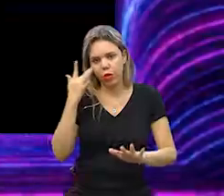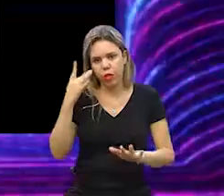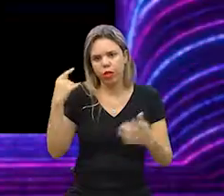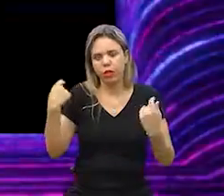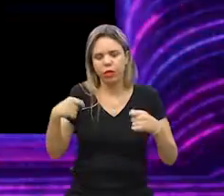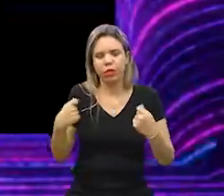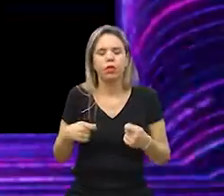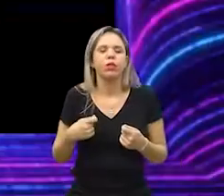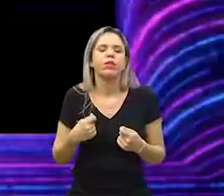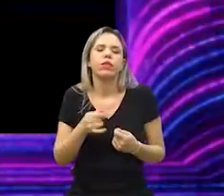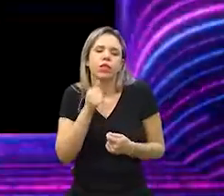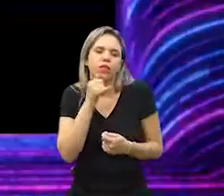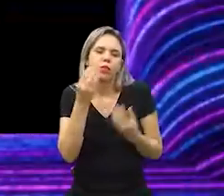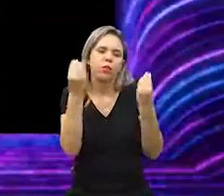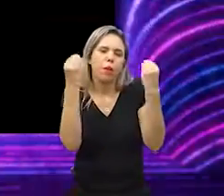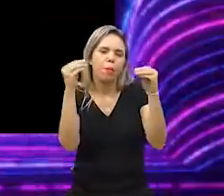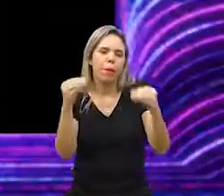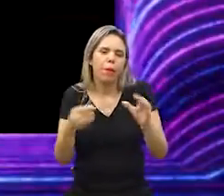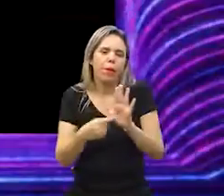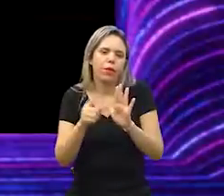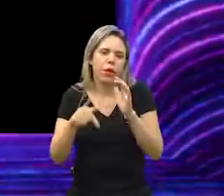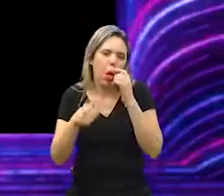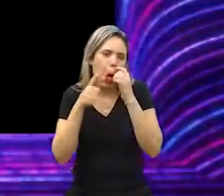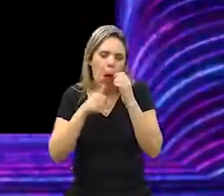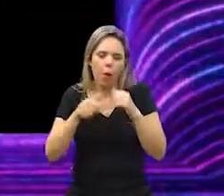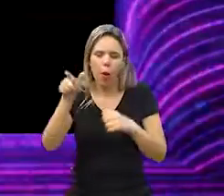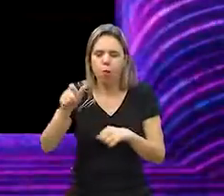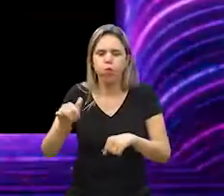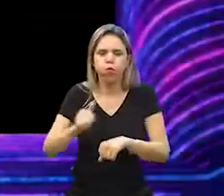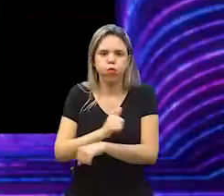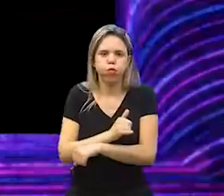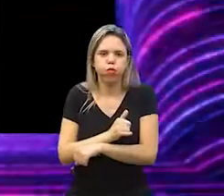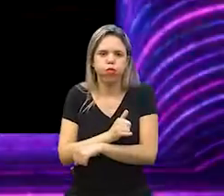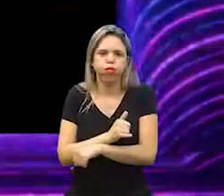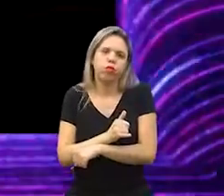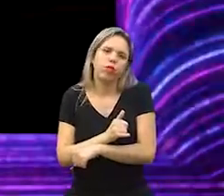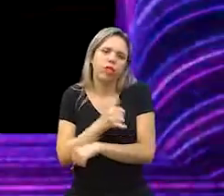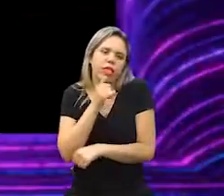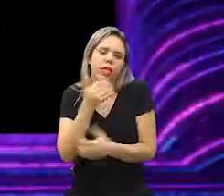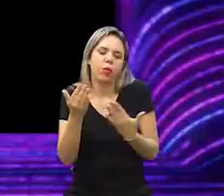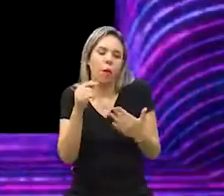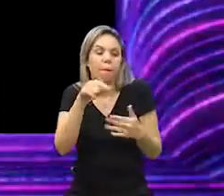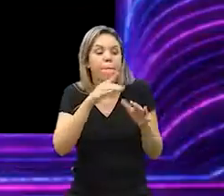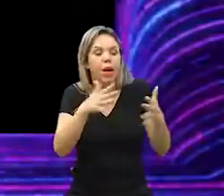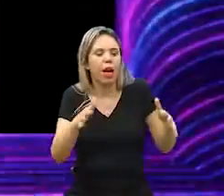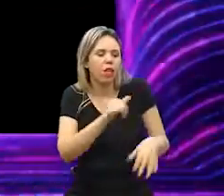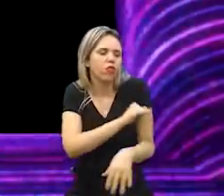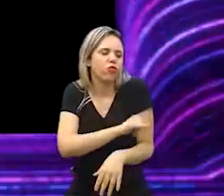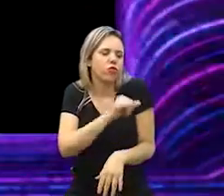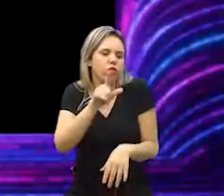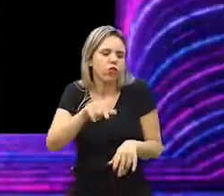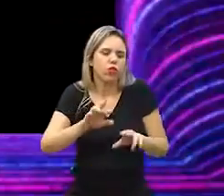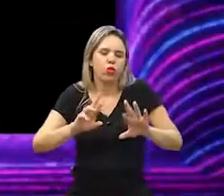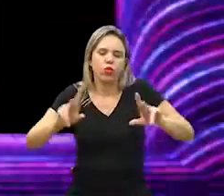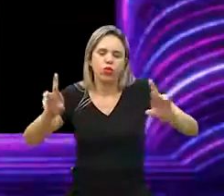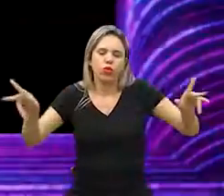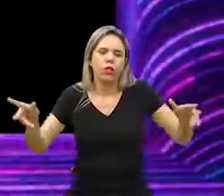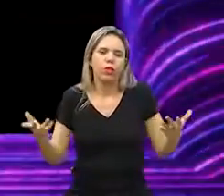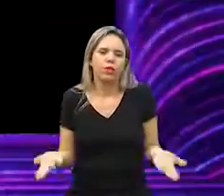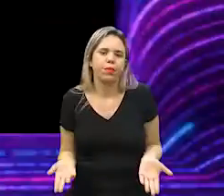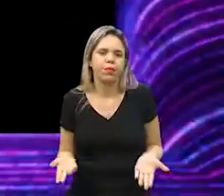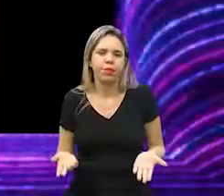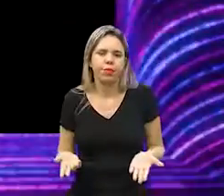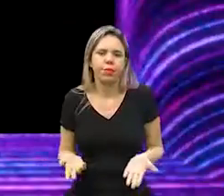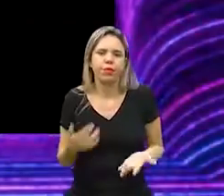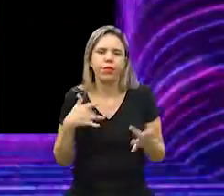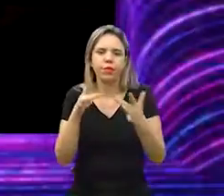que precisava, para colocar bem essa situação. Ela é um pouco gordinha para as praias do Rio, e essa